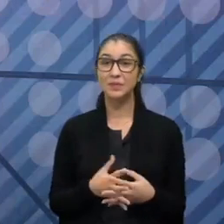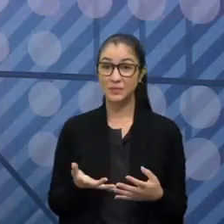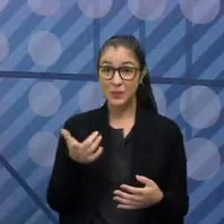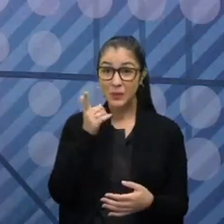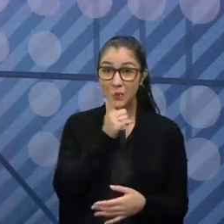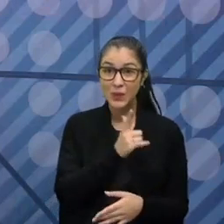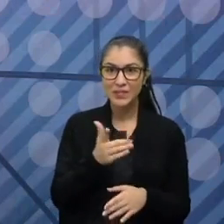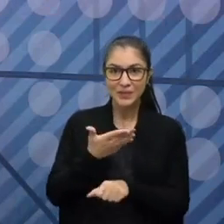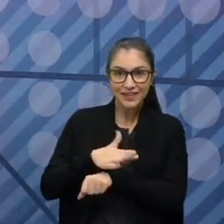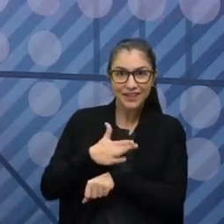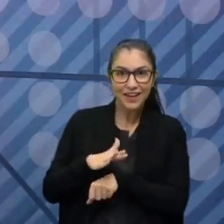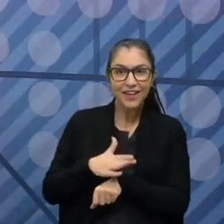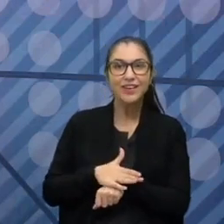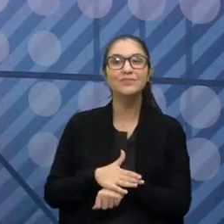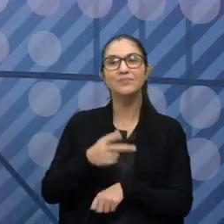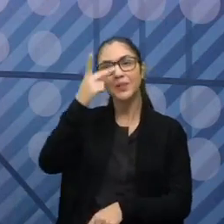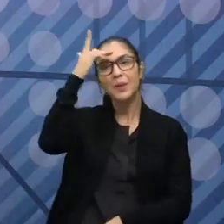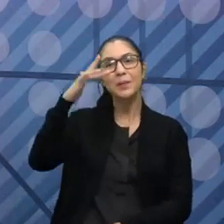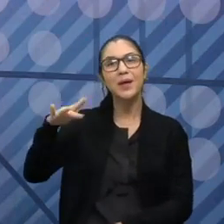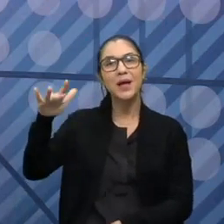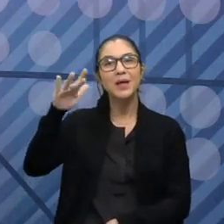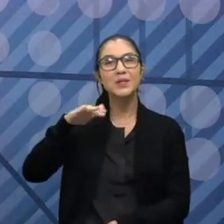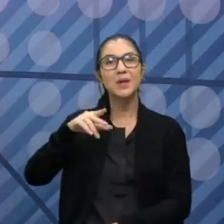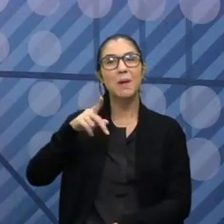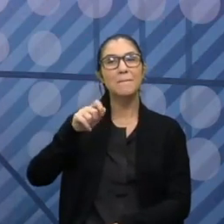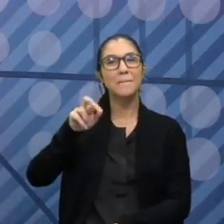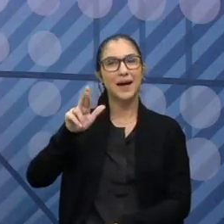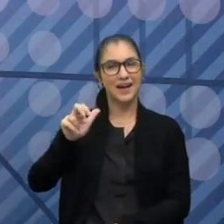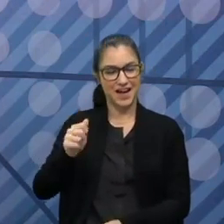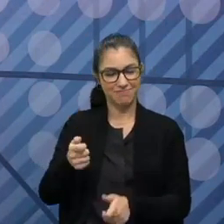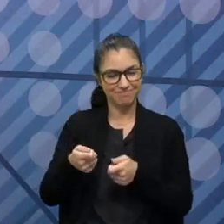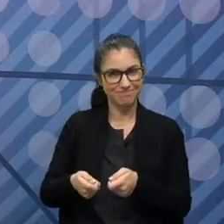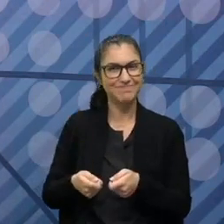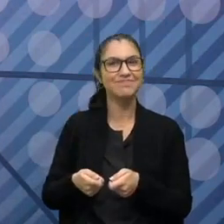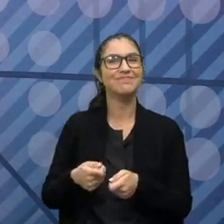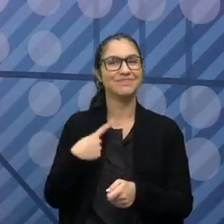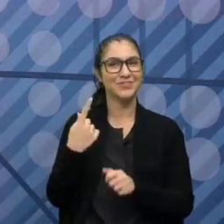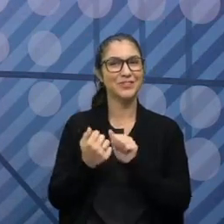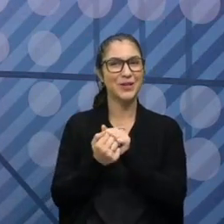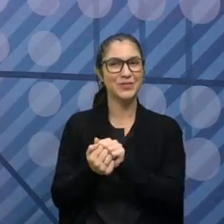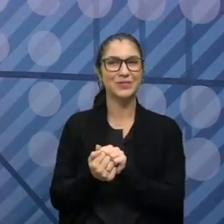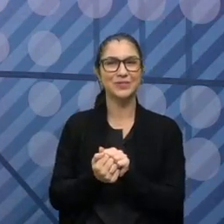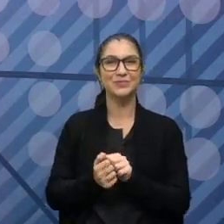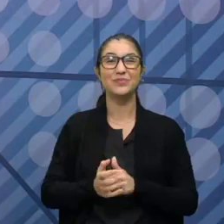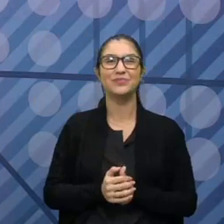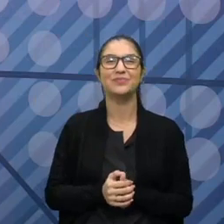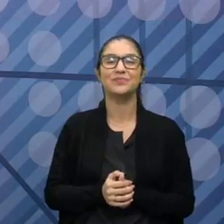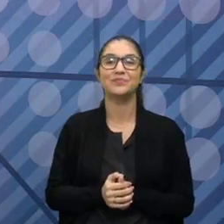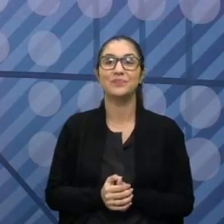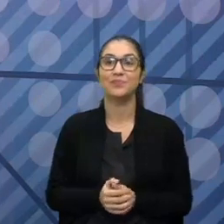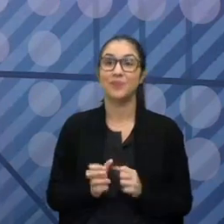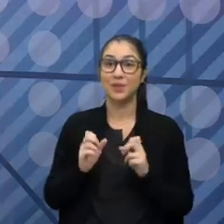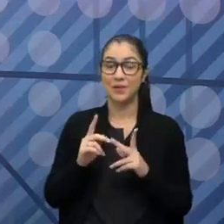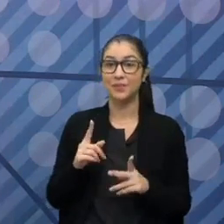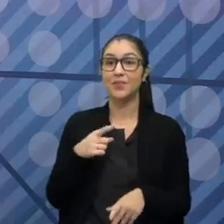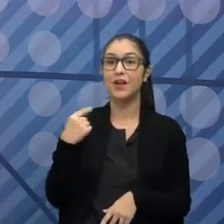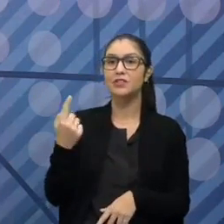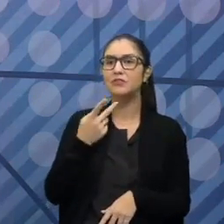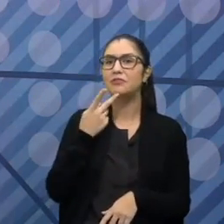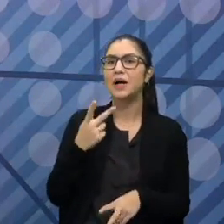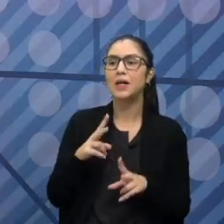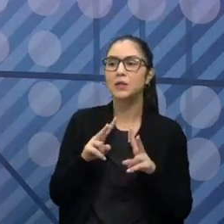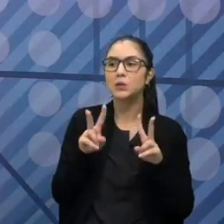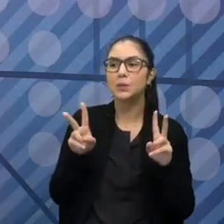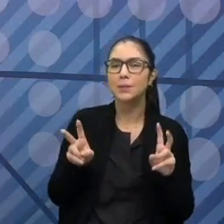Deu tempo? Darem uma praticada? Pessoal do Pará, firme e forte aí, né? Ó, a gente tá junto, vamos que vamos. Bom, aí quando nós falamos